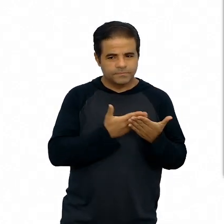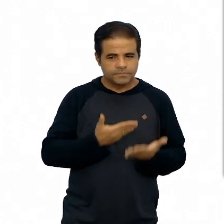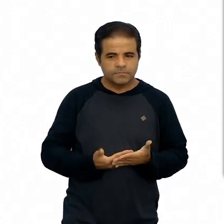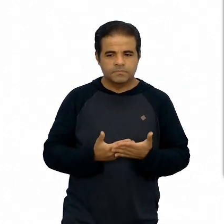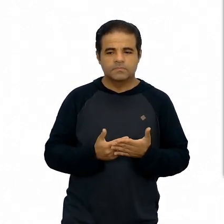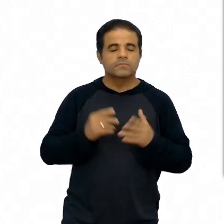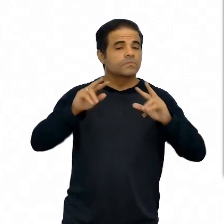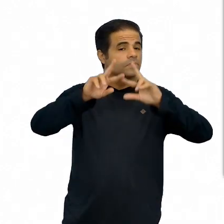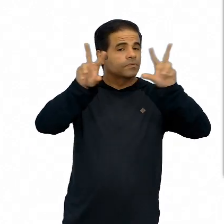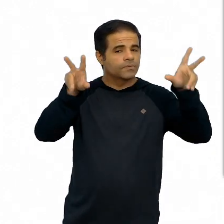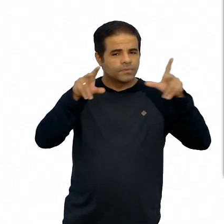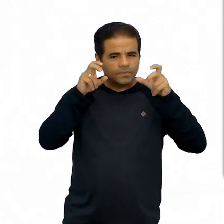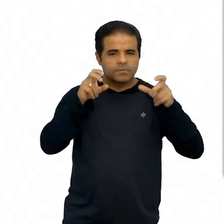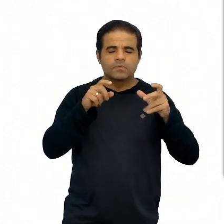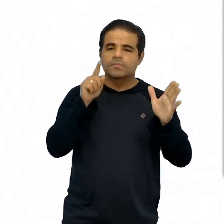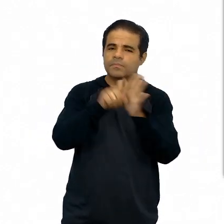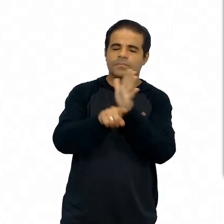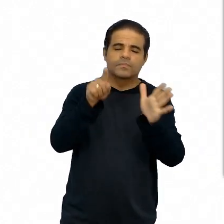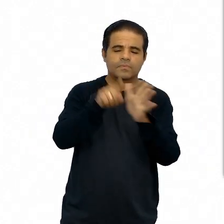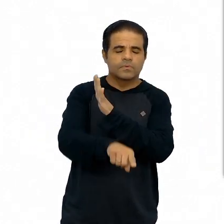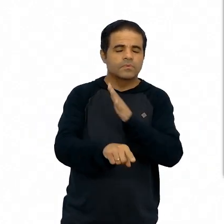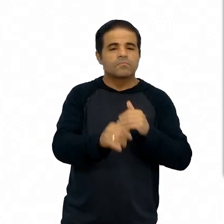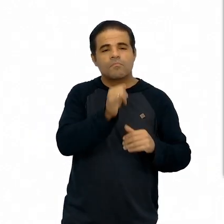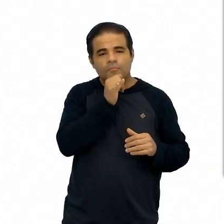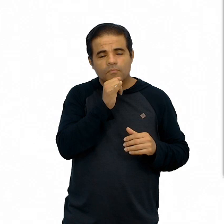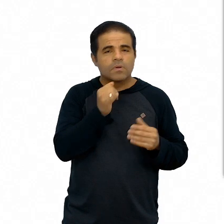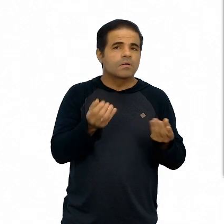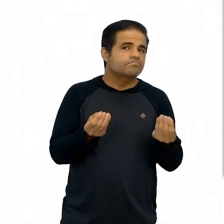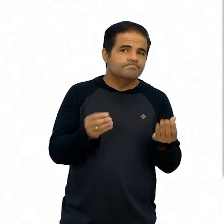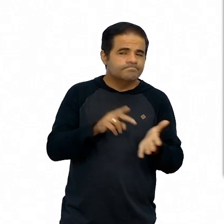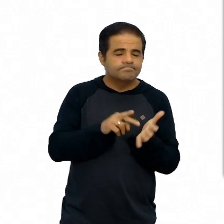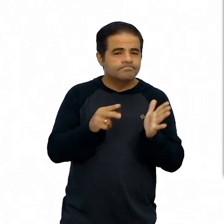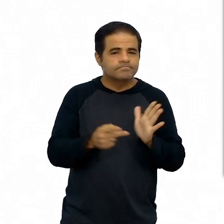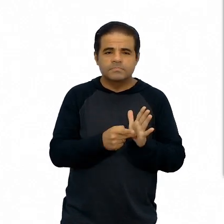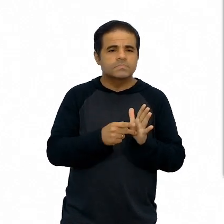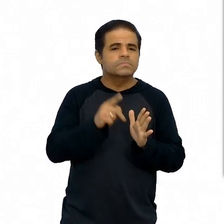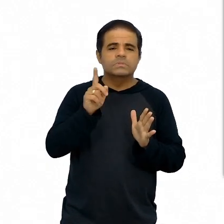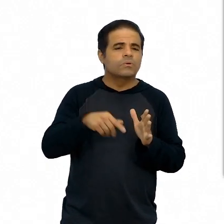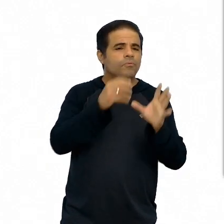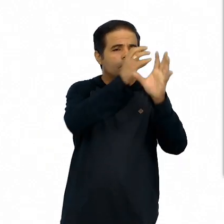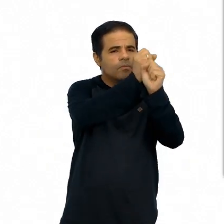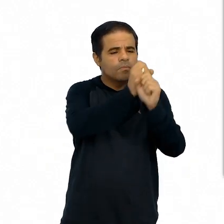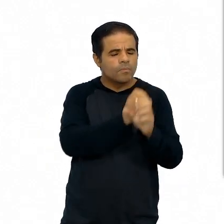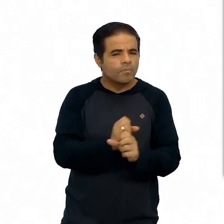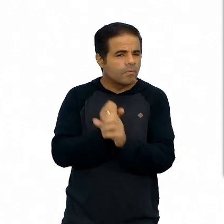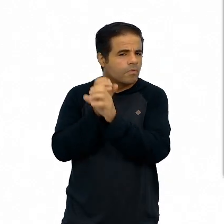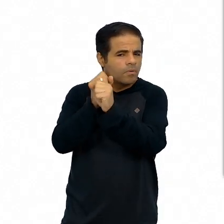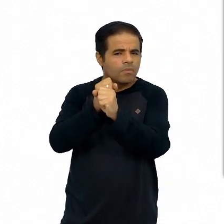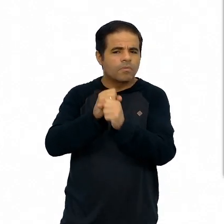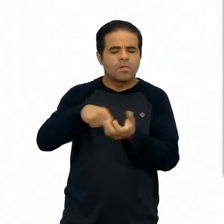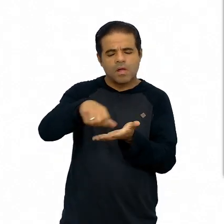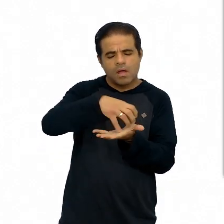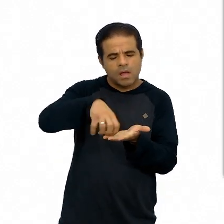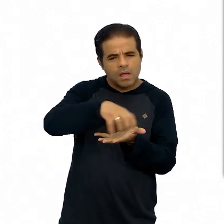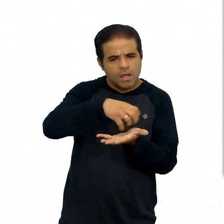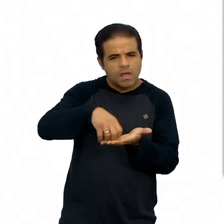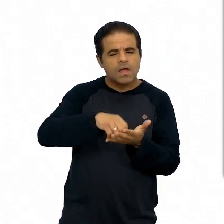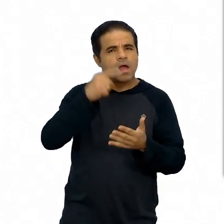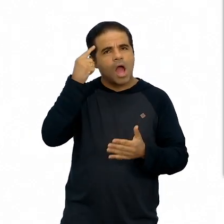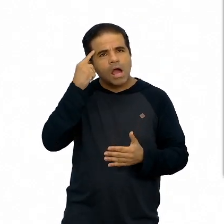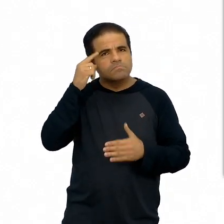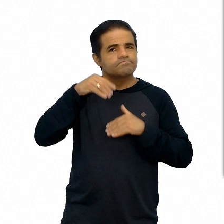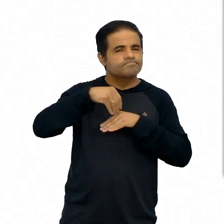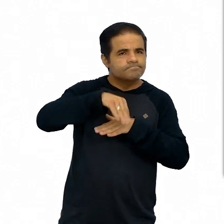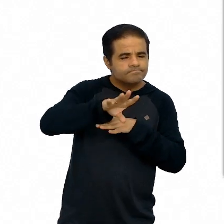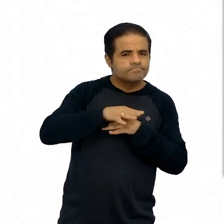sobre o tema, né? Pergunte a eles, por exemplo, o que significa perímetro e área. Para elucidar a